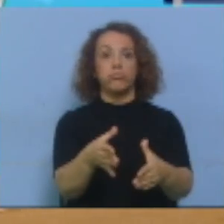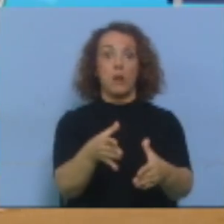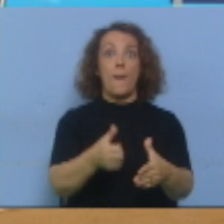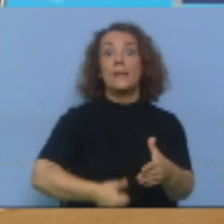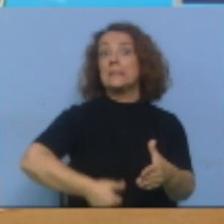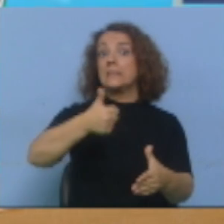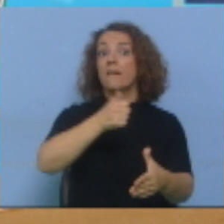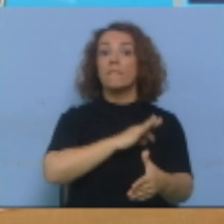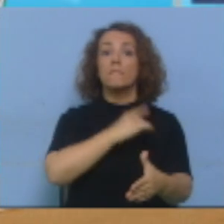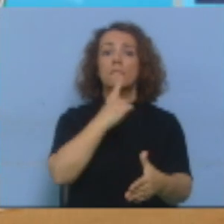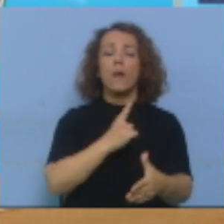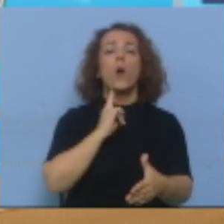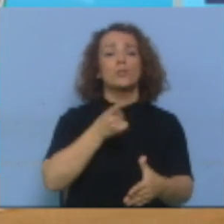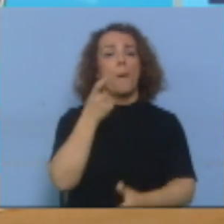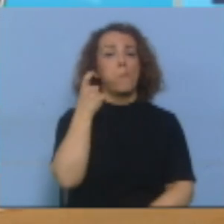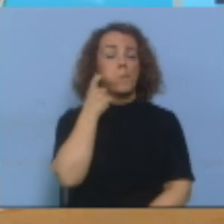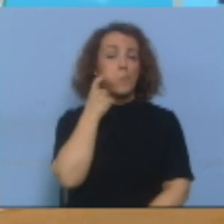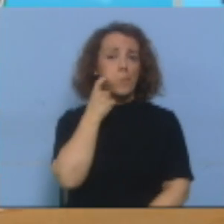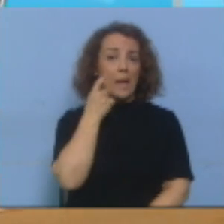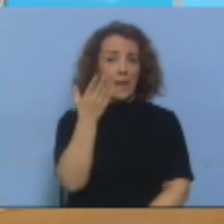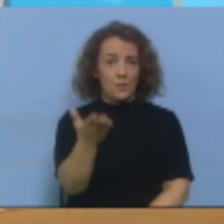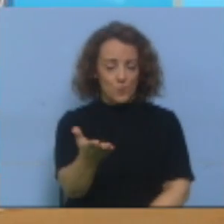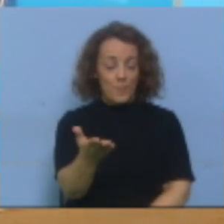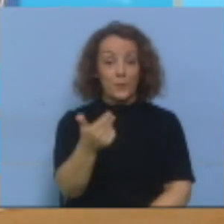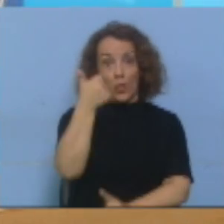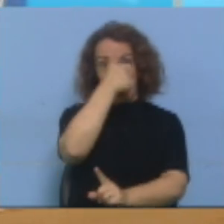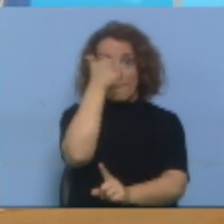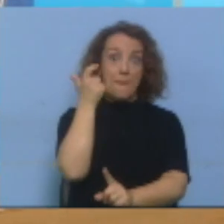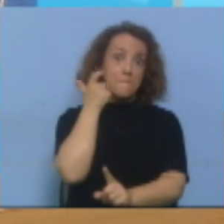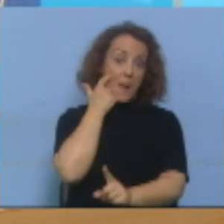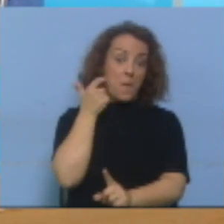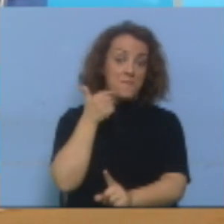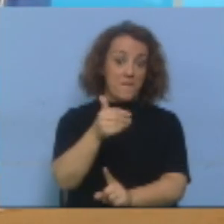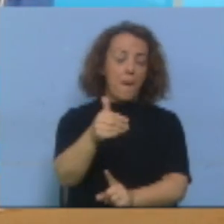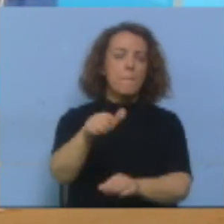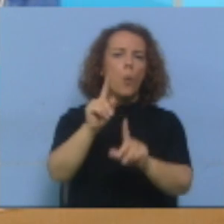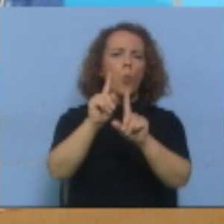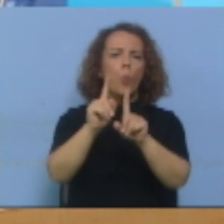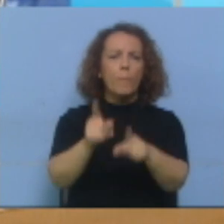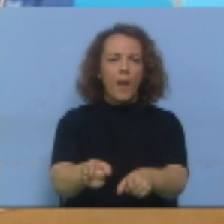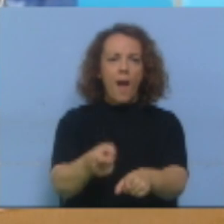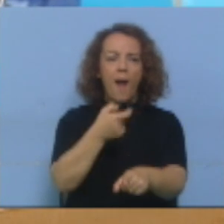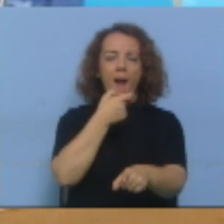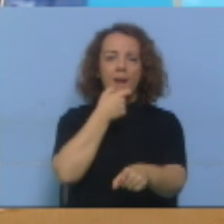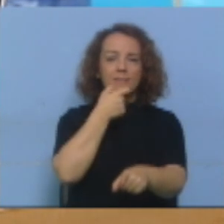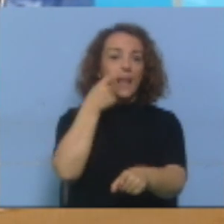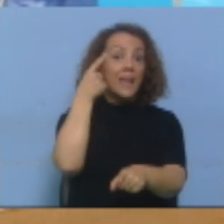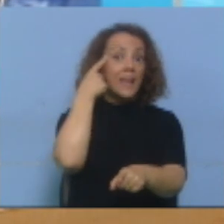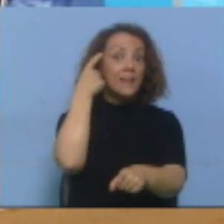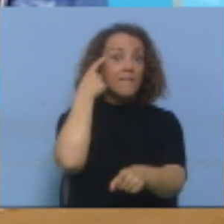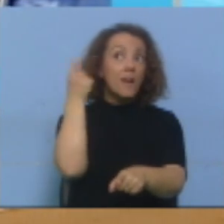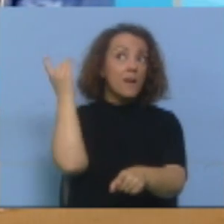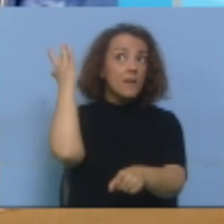que nós vamos celebrar no domingo de Páscoa, mas que começa a ser celebrado ao cair da tarde de Quinta-feira